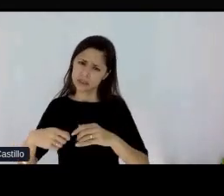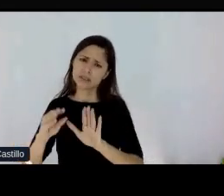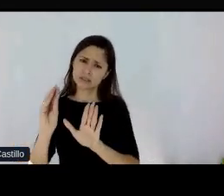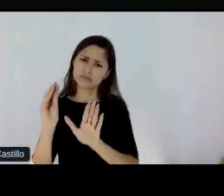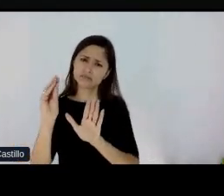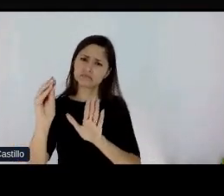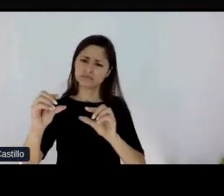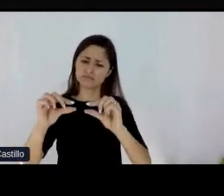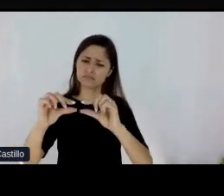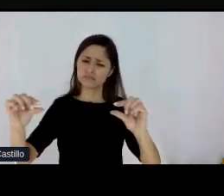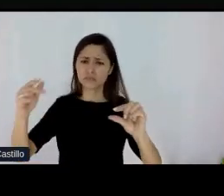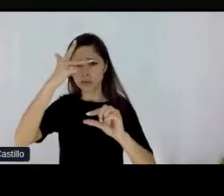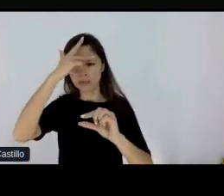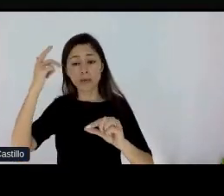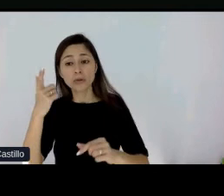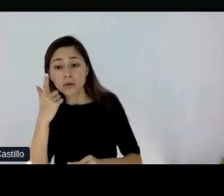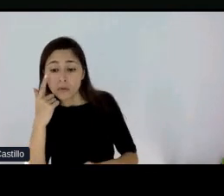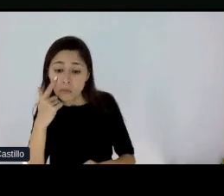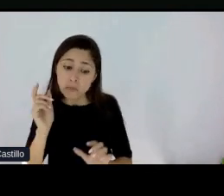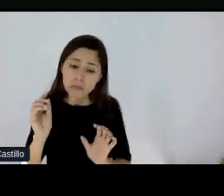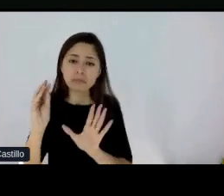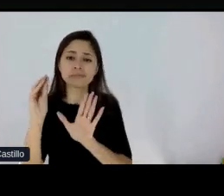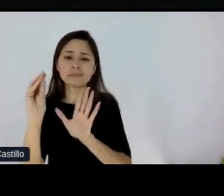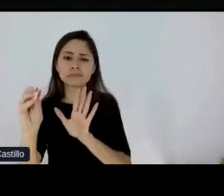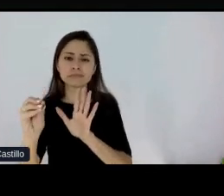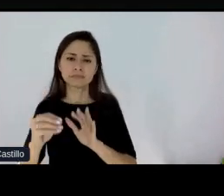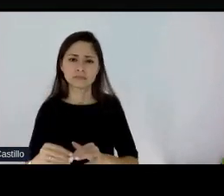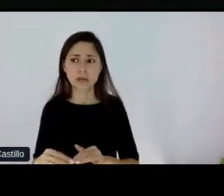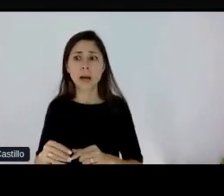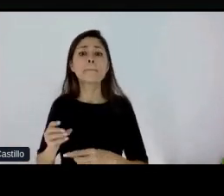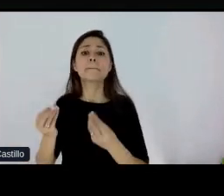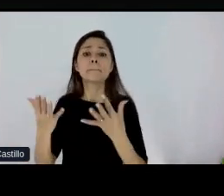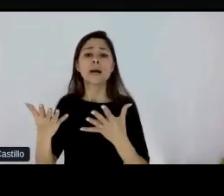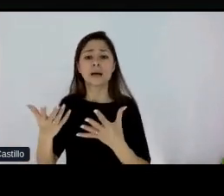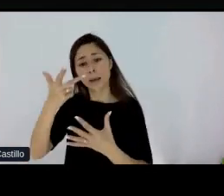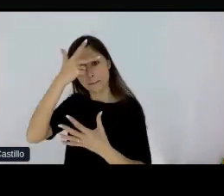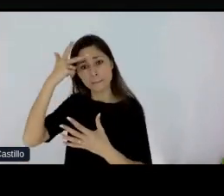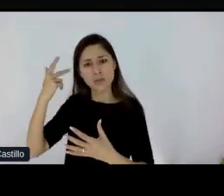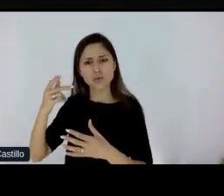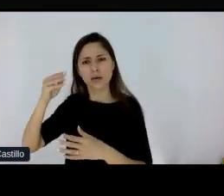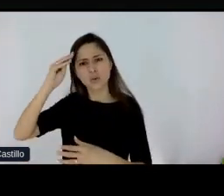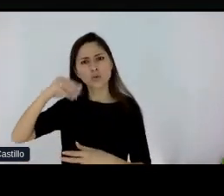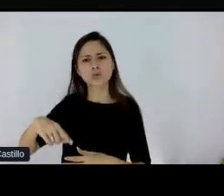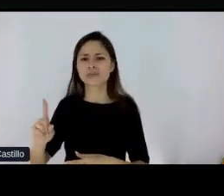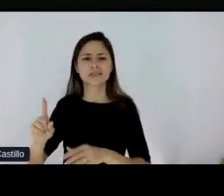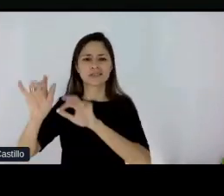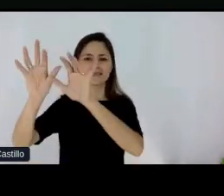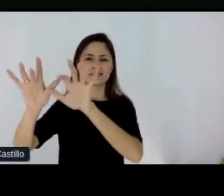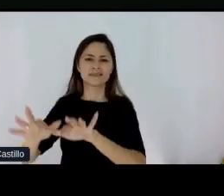para você, quanto incentiva ela, de certa forma, a continuar